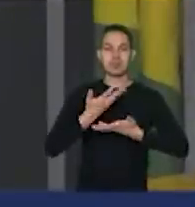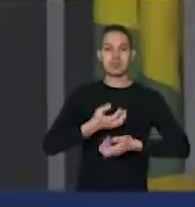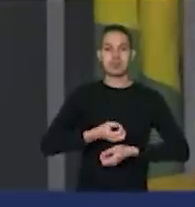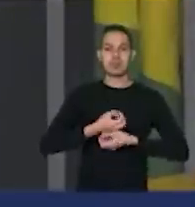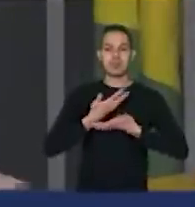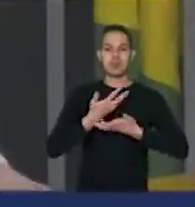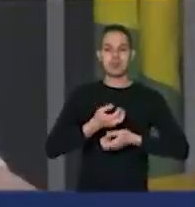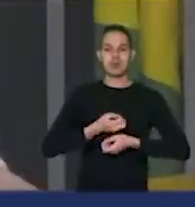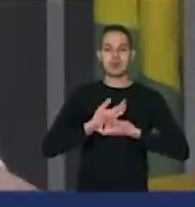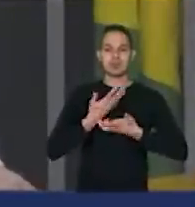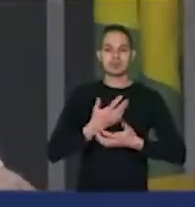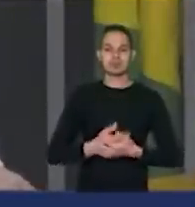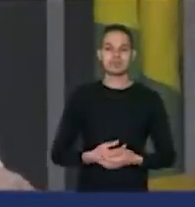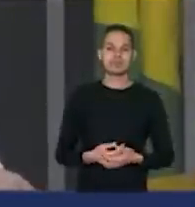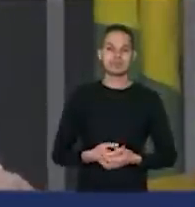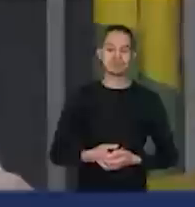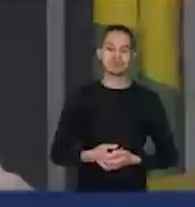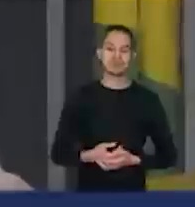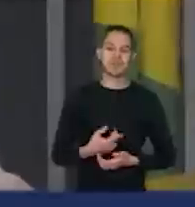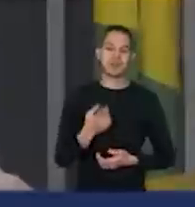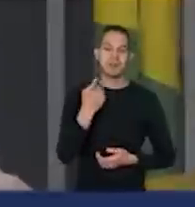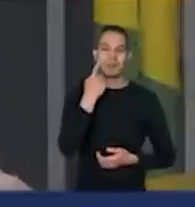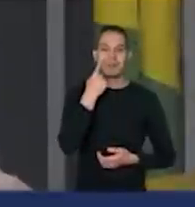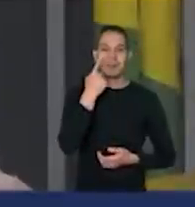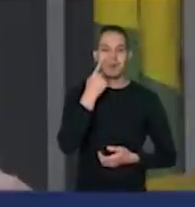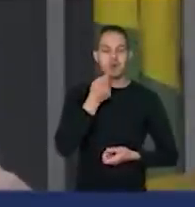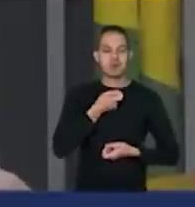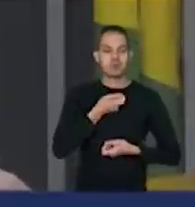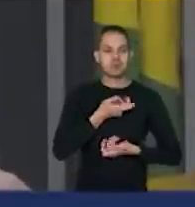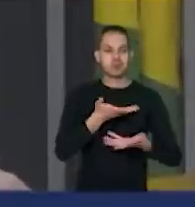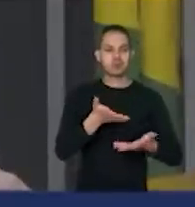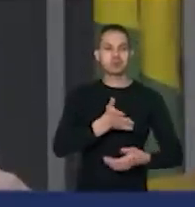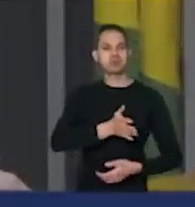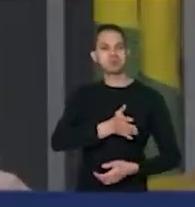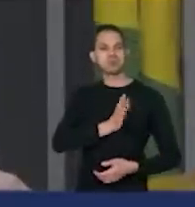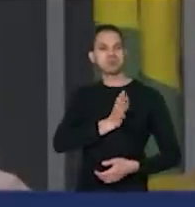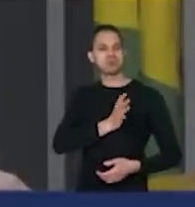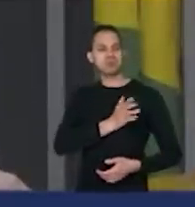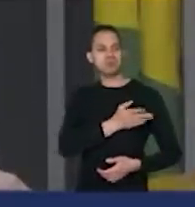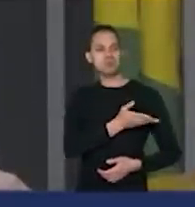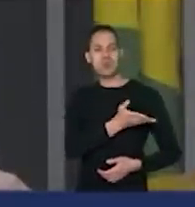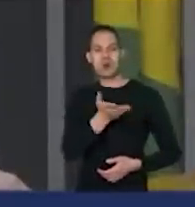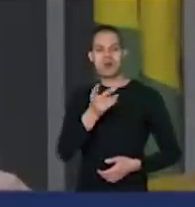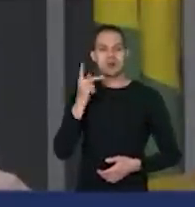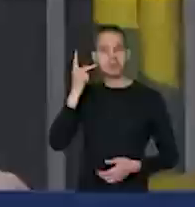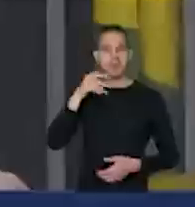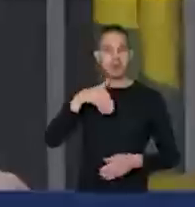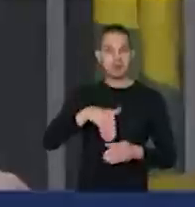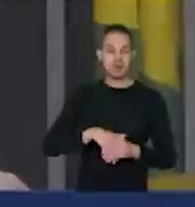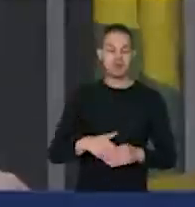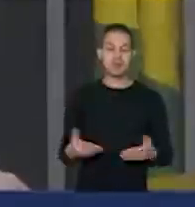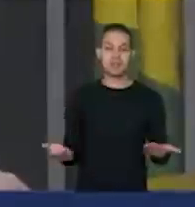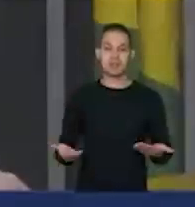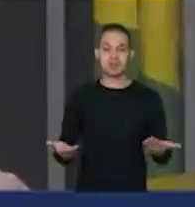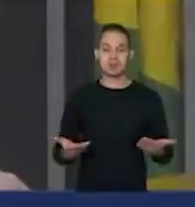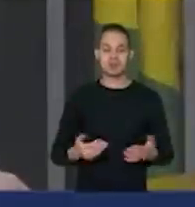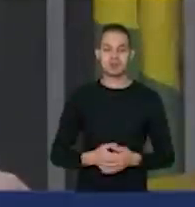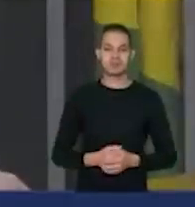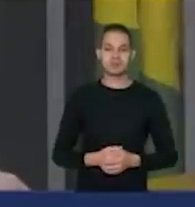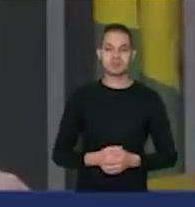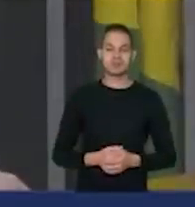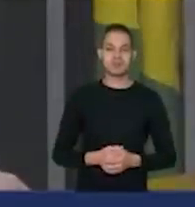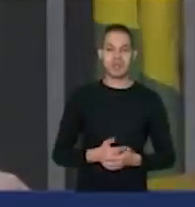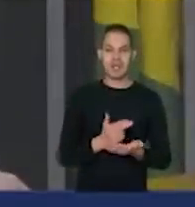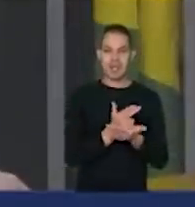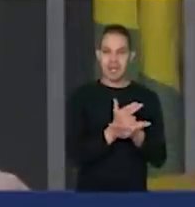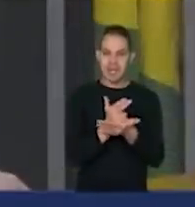saber se isso inspira um pouco dos corações dos parlamentares que estão na votação de hoje. As armas e os